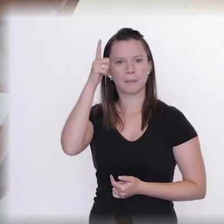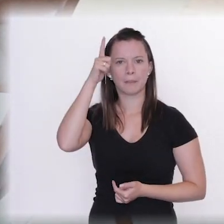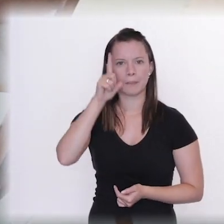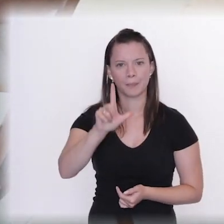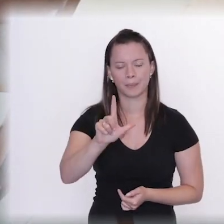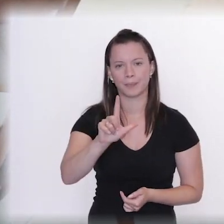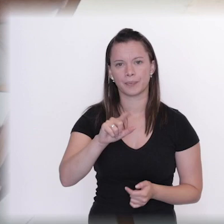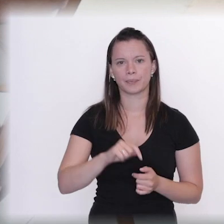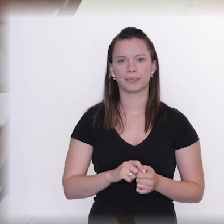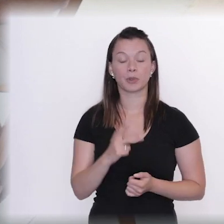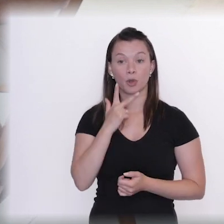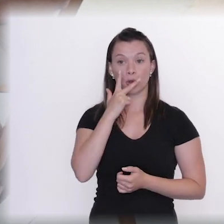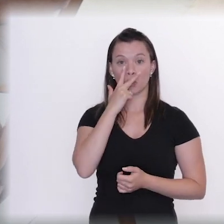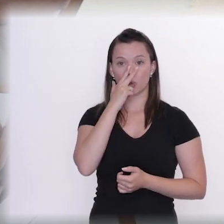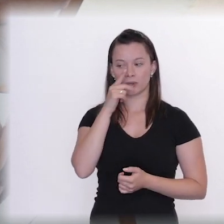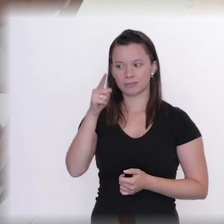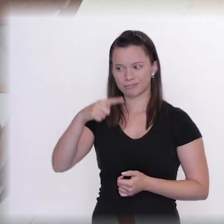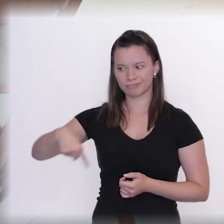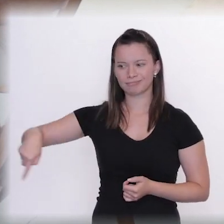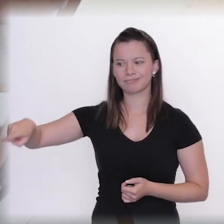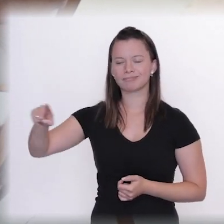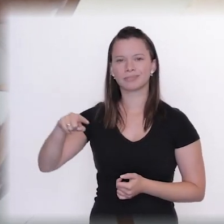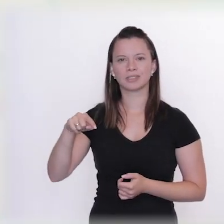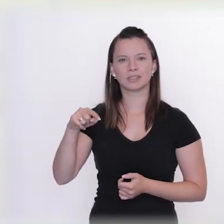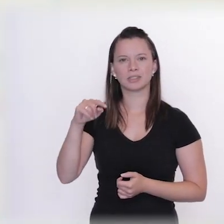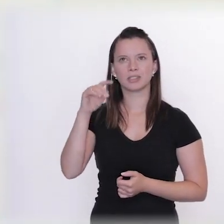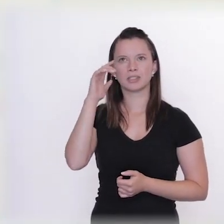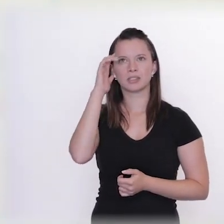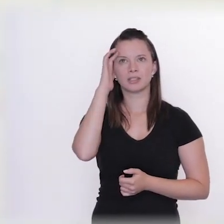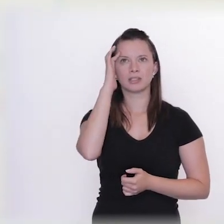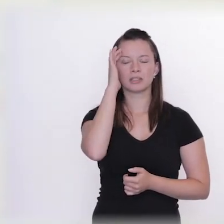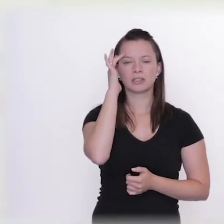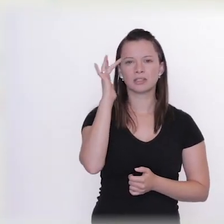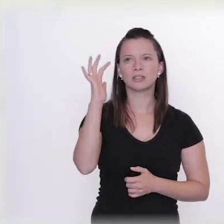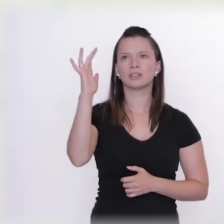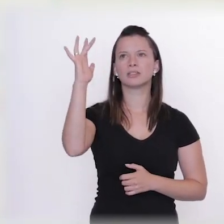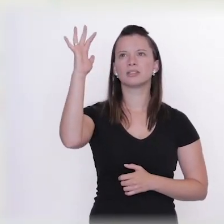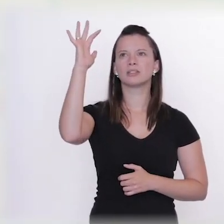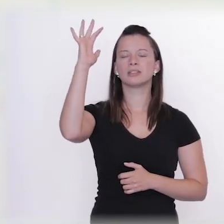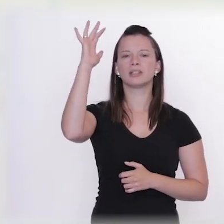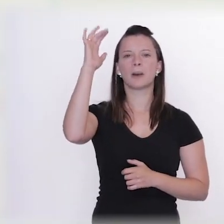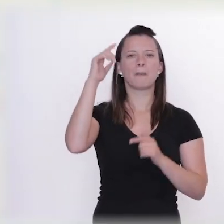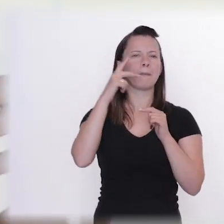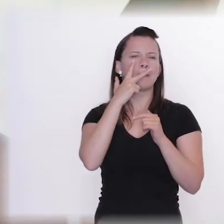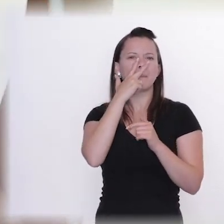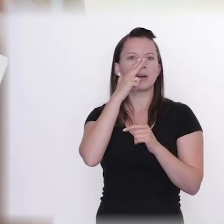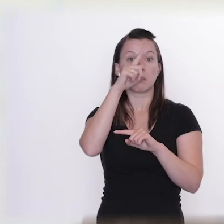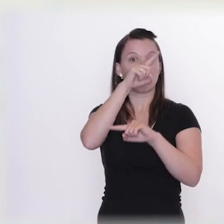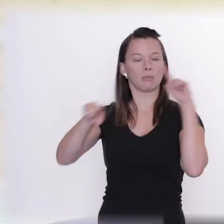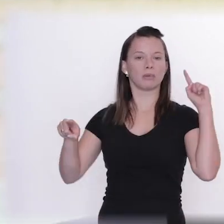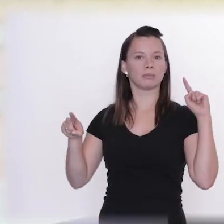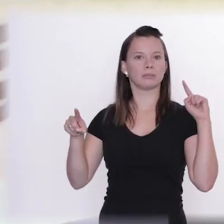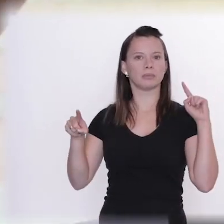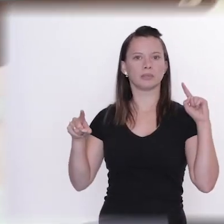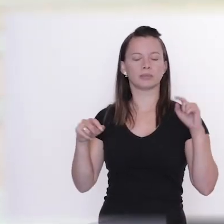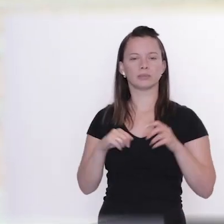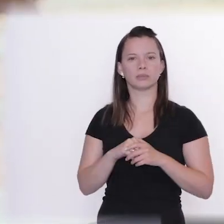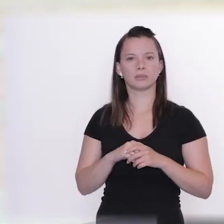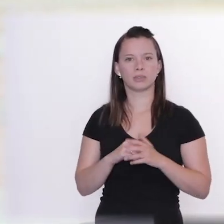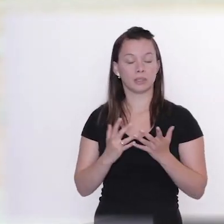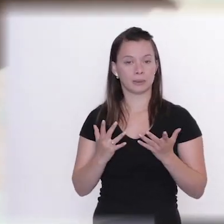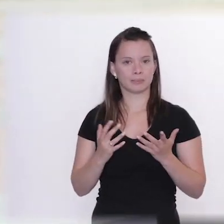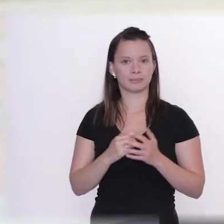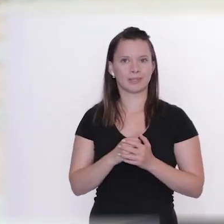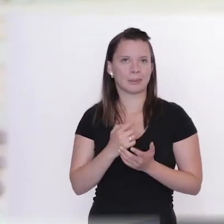esse nível de ousadia, sabe? De imaginar... É uma coisa tão proibida hoje, né? Não. Todas